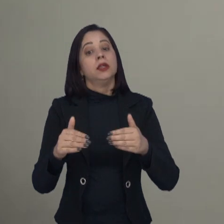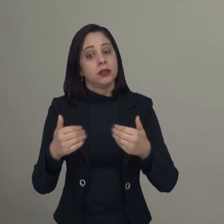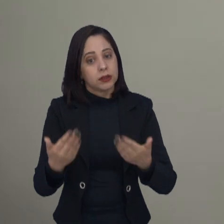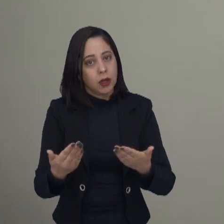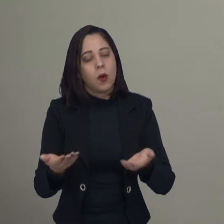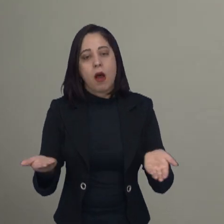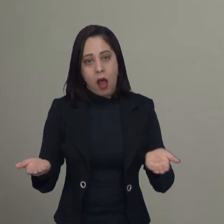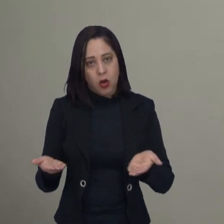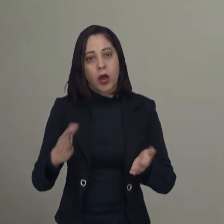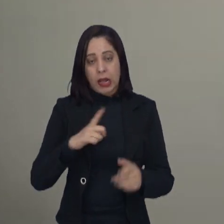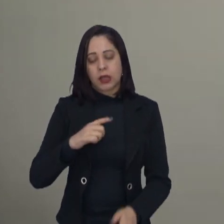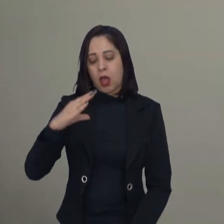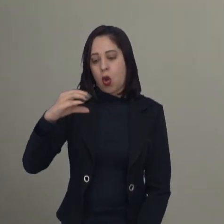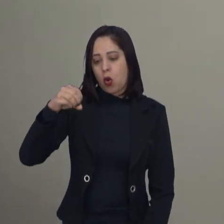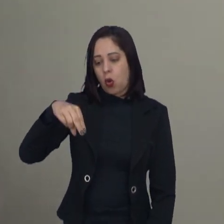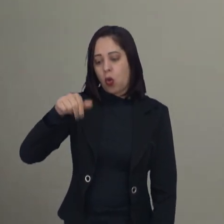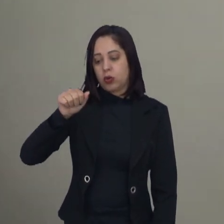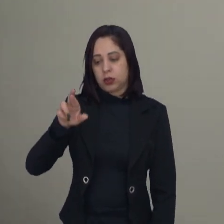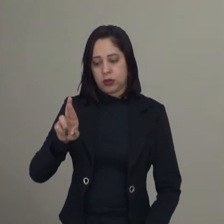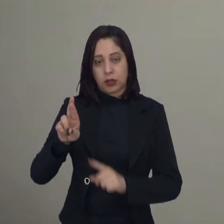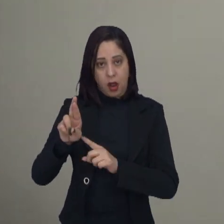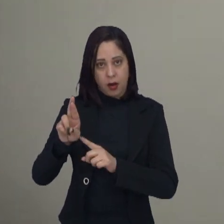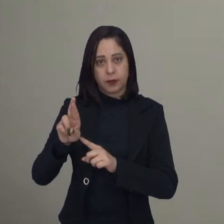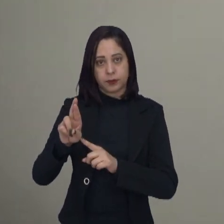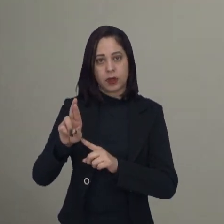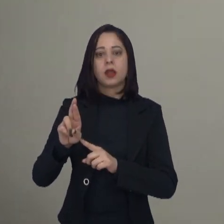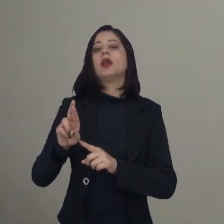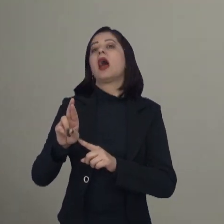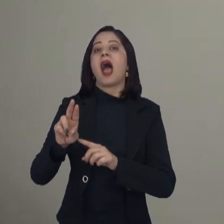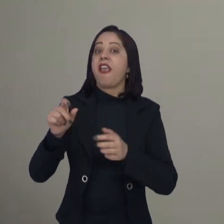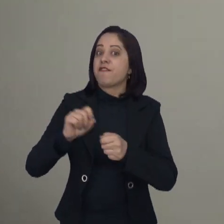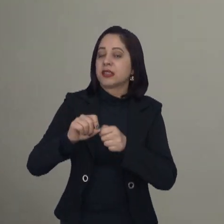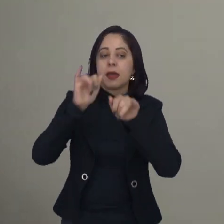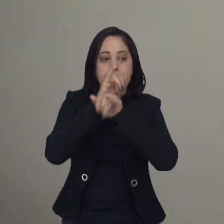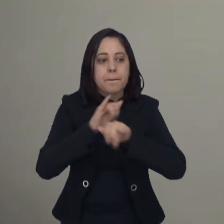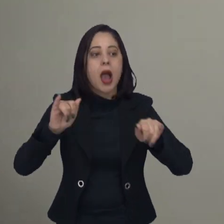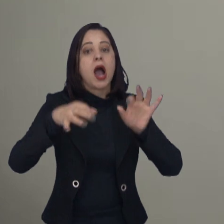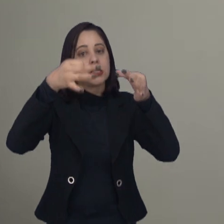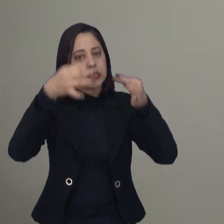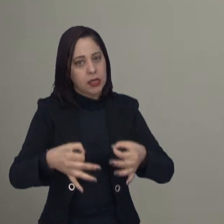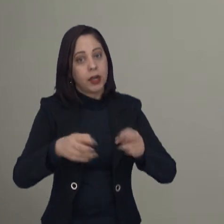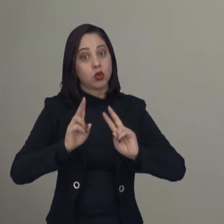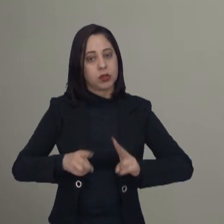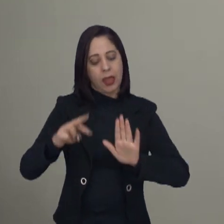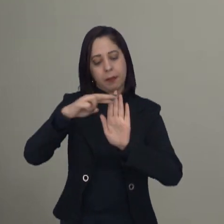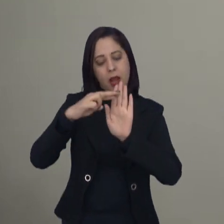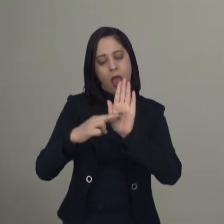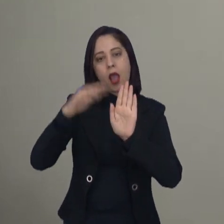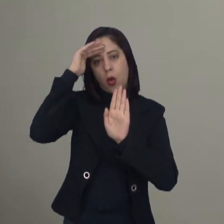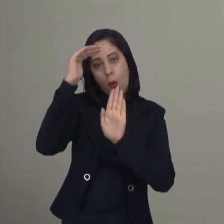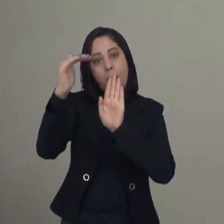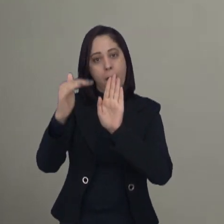tem essa disposição do CONAR para poder fazer a publicidade da maneira correta, sempre adequando aos requisitos necessários e